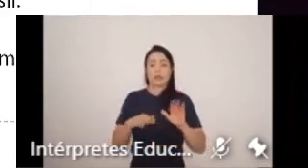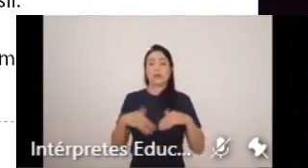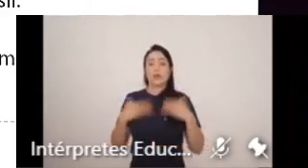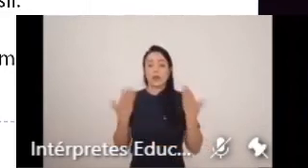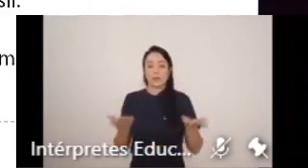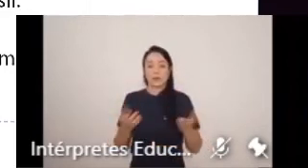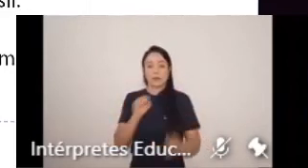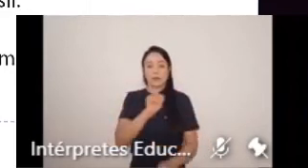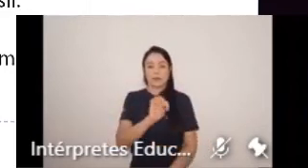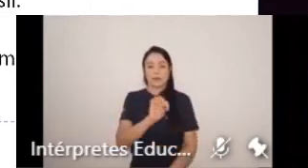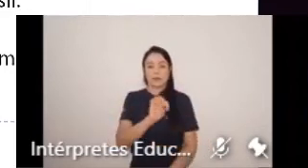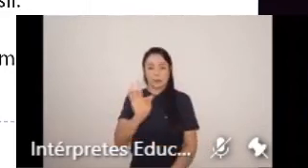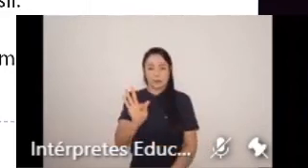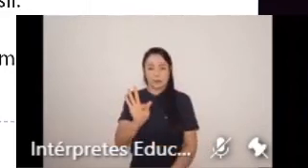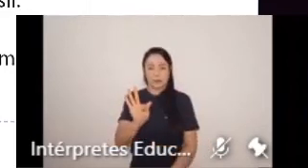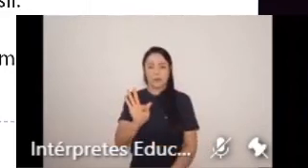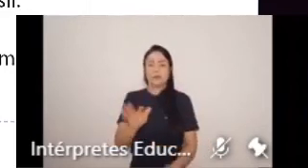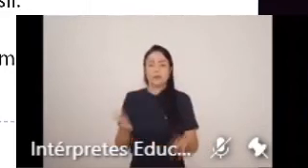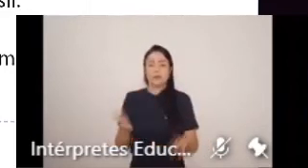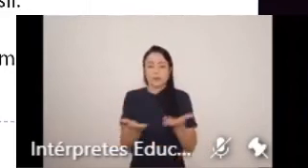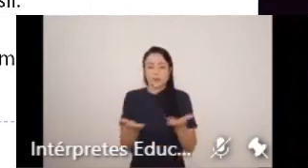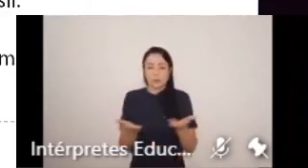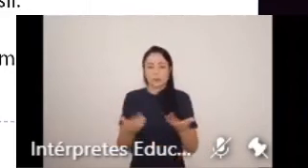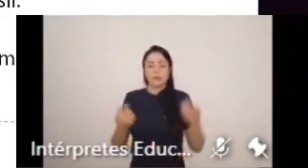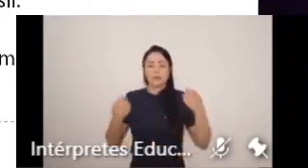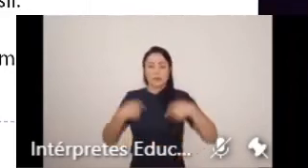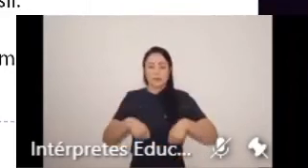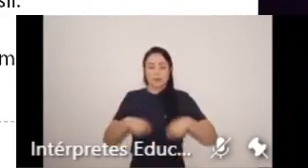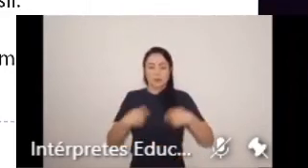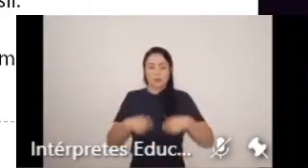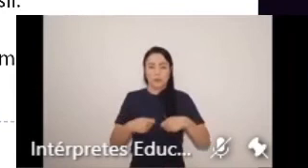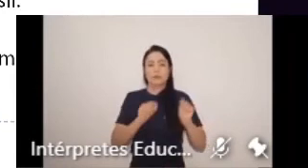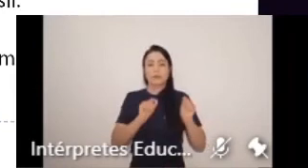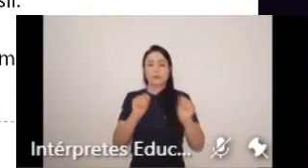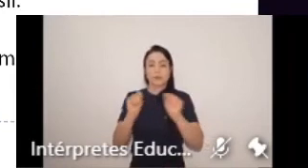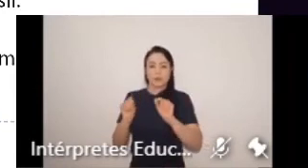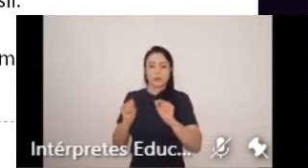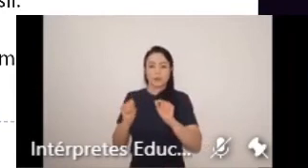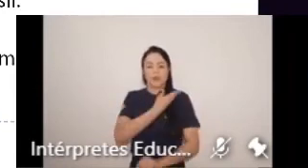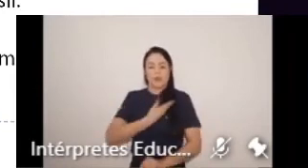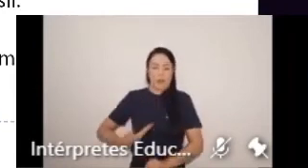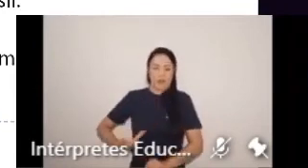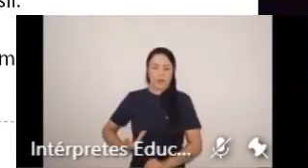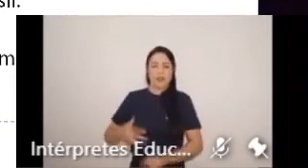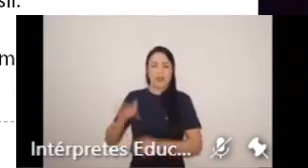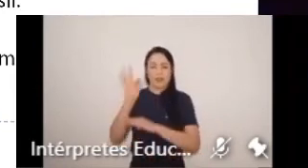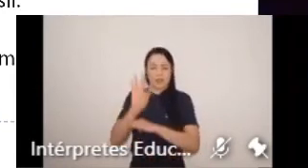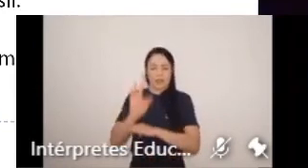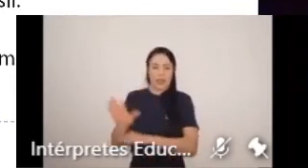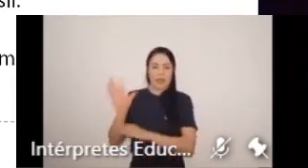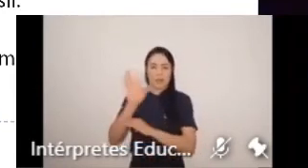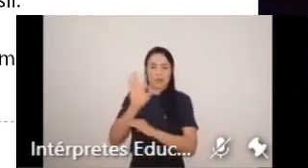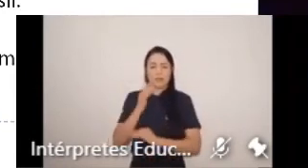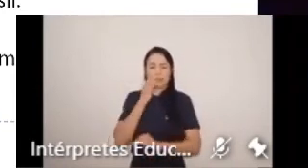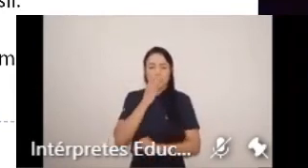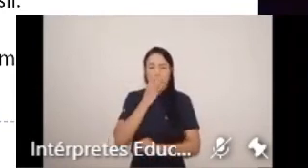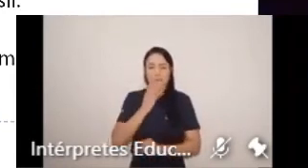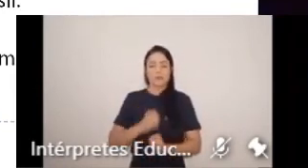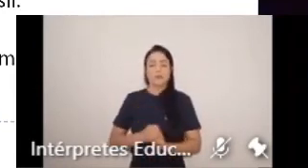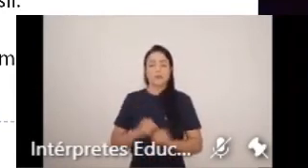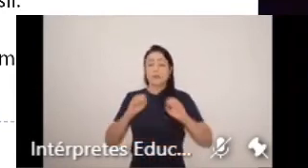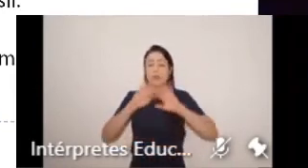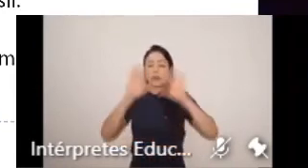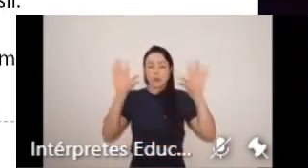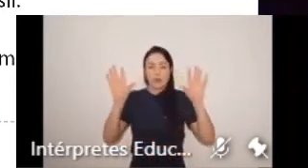pelo STF é de que agora é necessário demandar a União. O que não ficou claro, não teve ainda uma definição